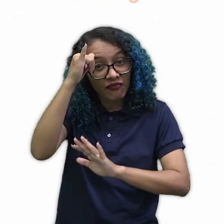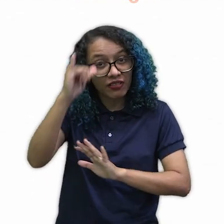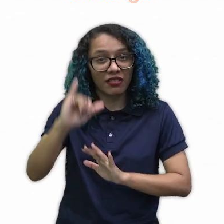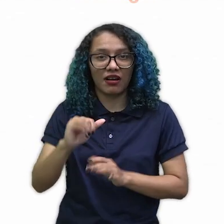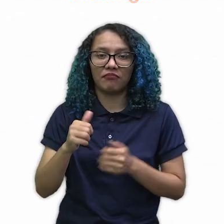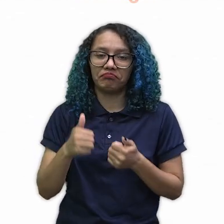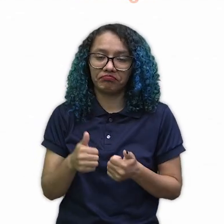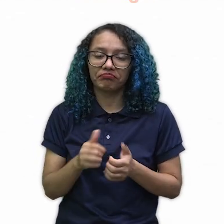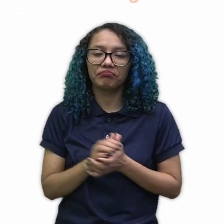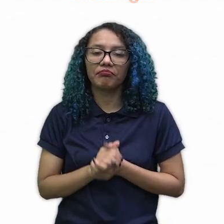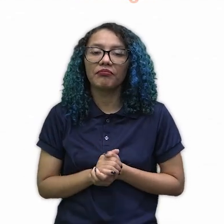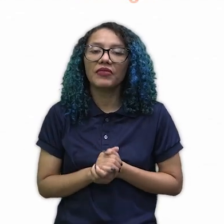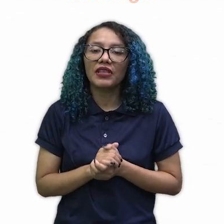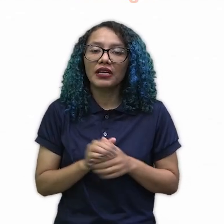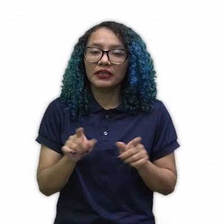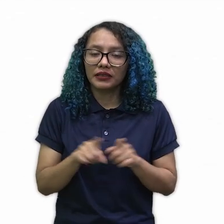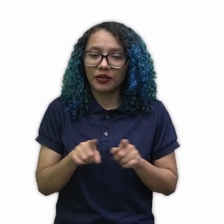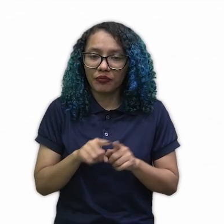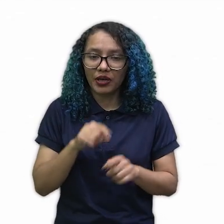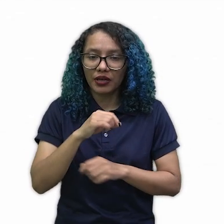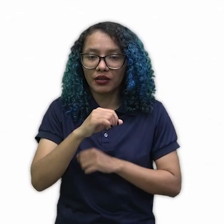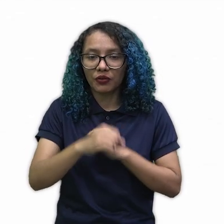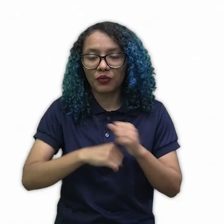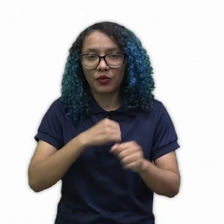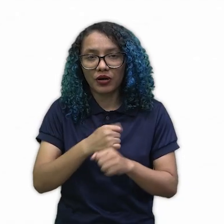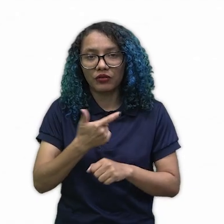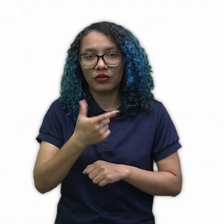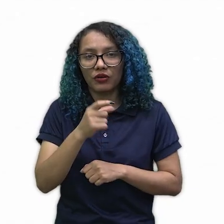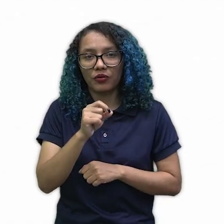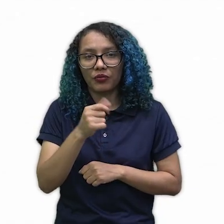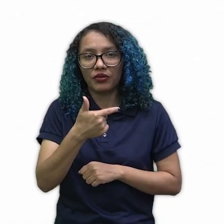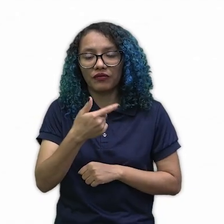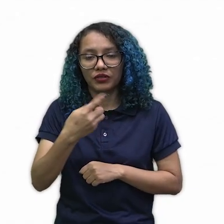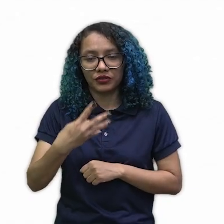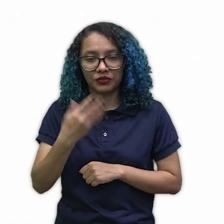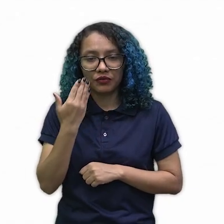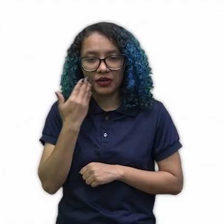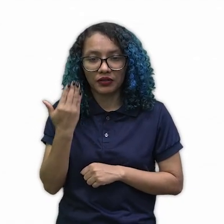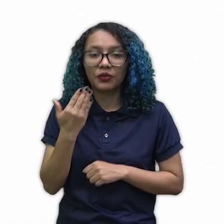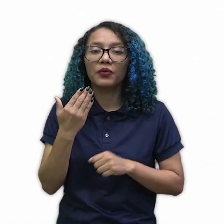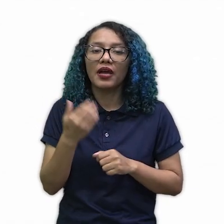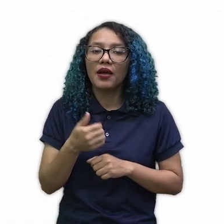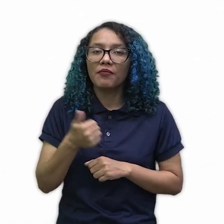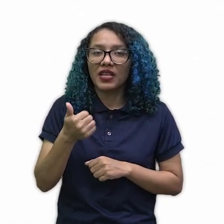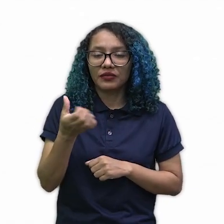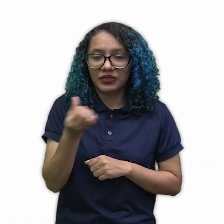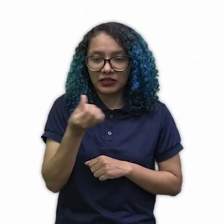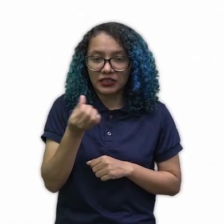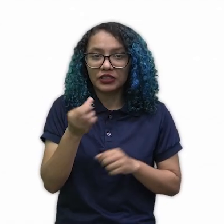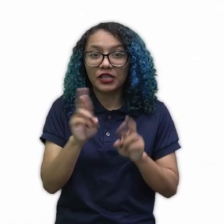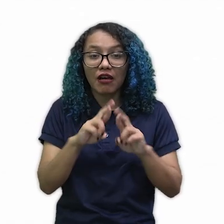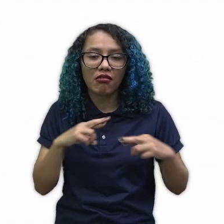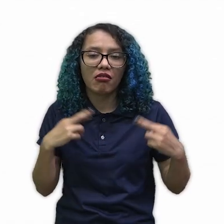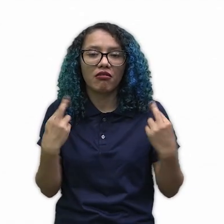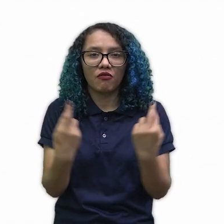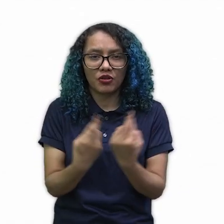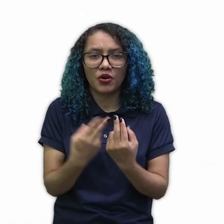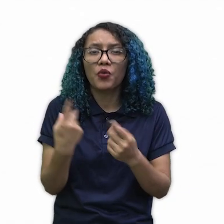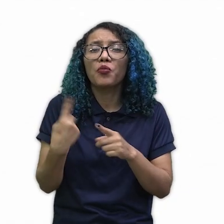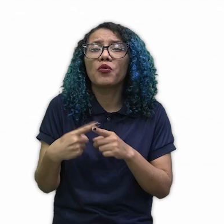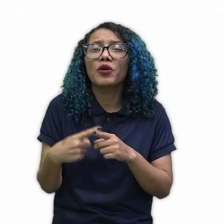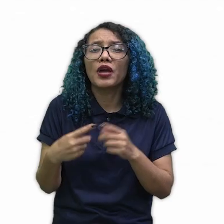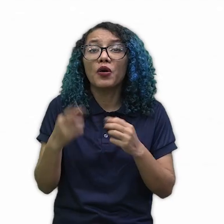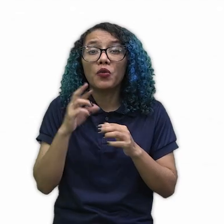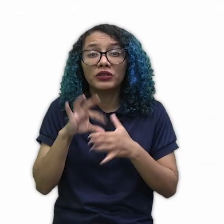2024, nós tivemos a 16ª reunião de cúpula do BRICS, onde esses países eles se juntam para